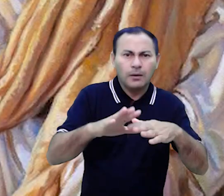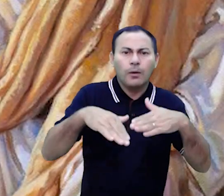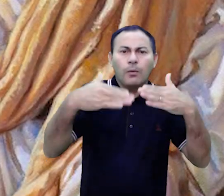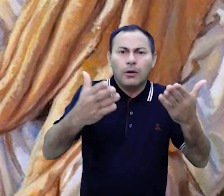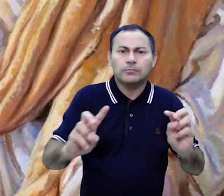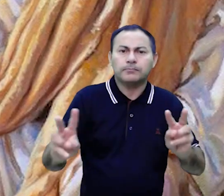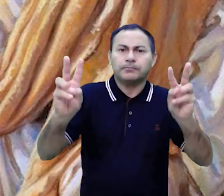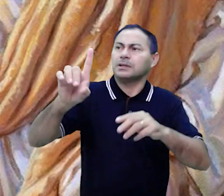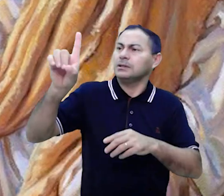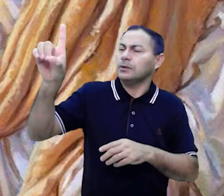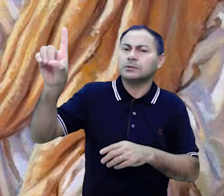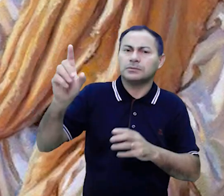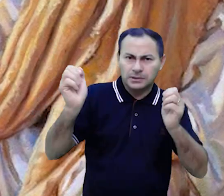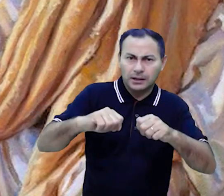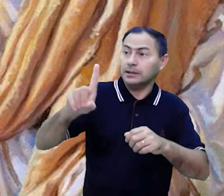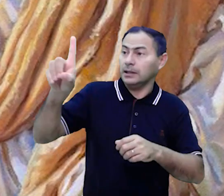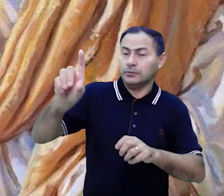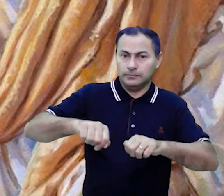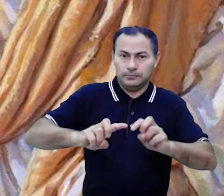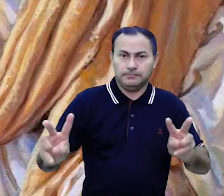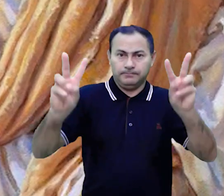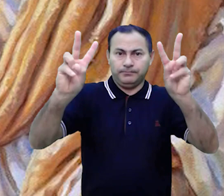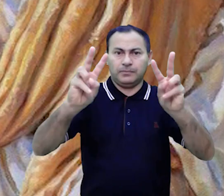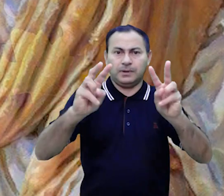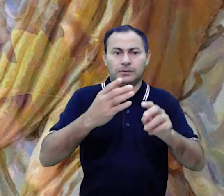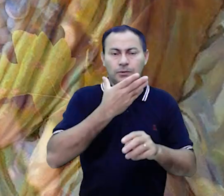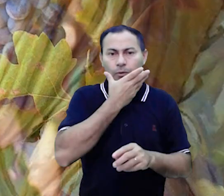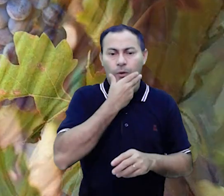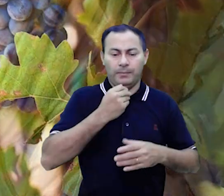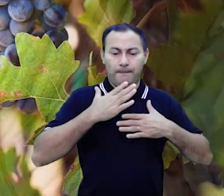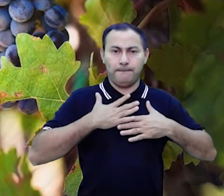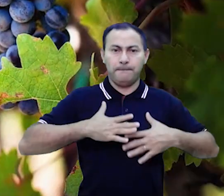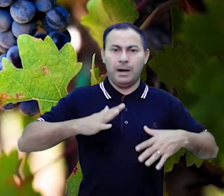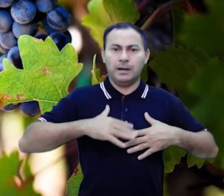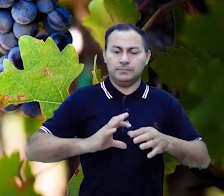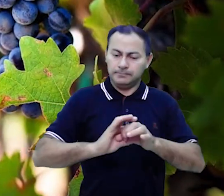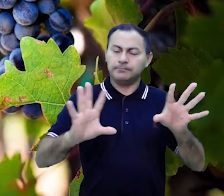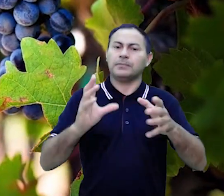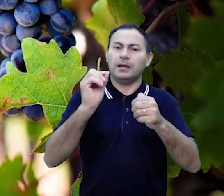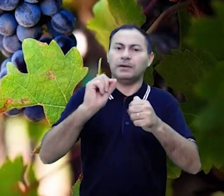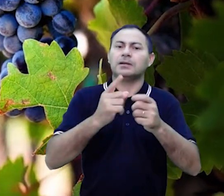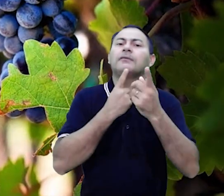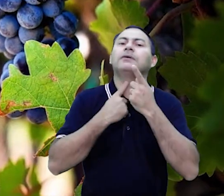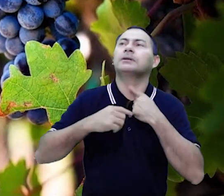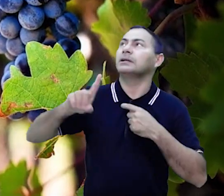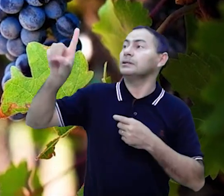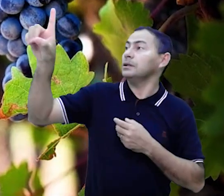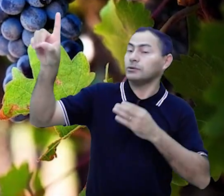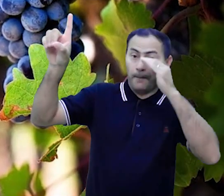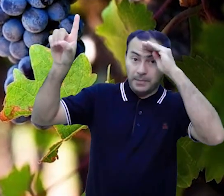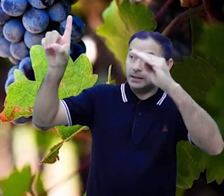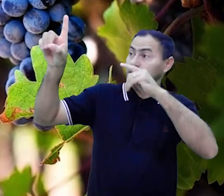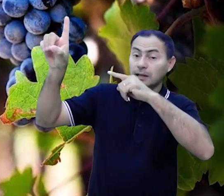perceber quais são os valores de Deus? Deus valorizou tanto assim esse homem manso porque ele estava disposto a fazer a